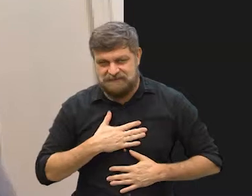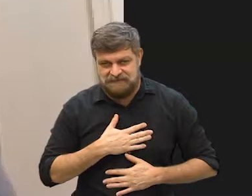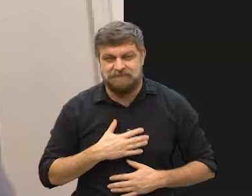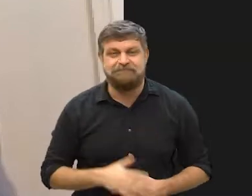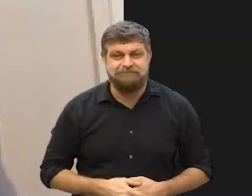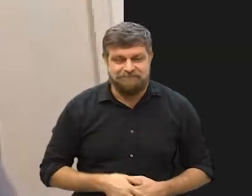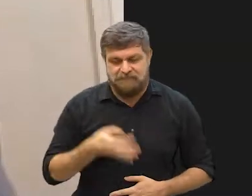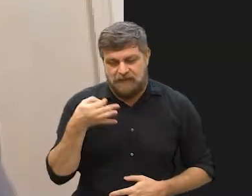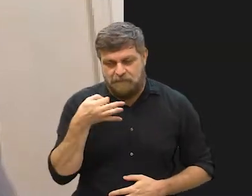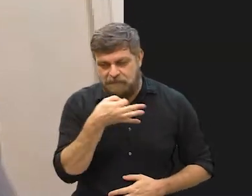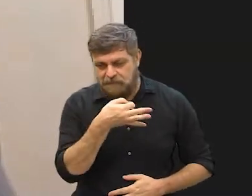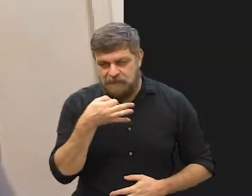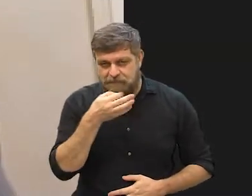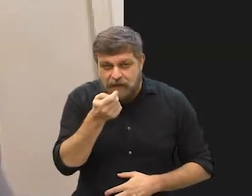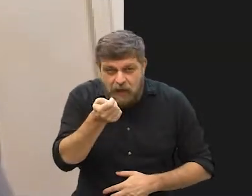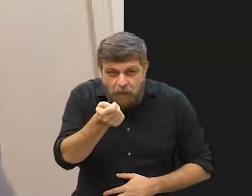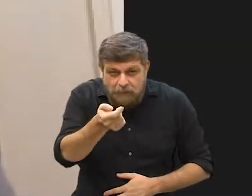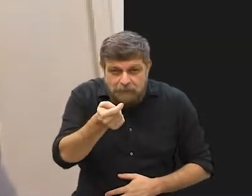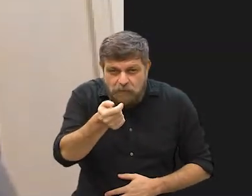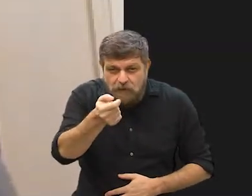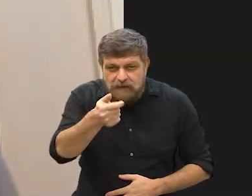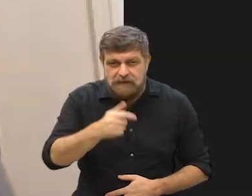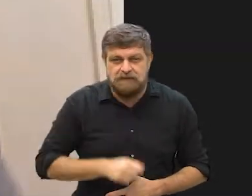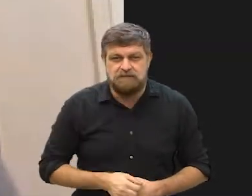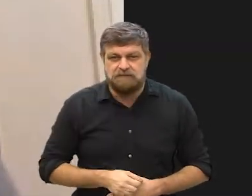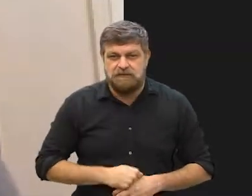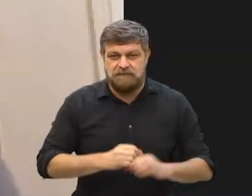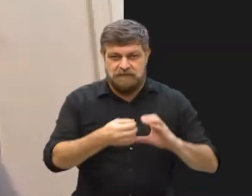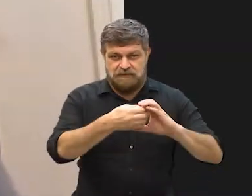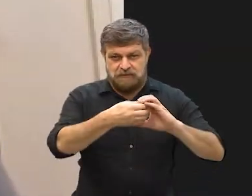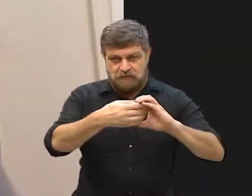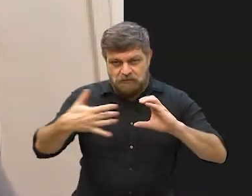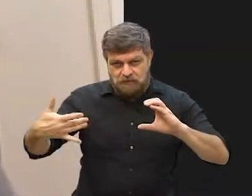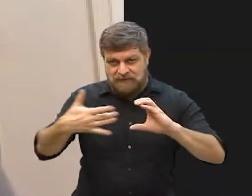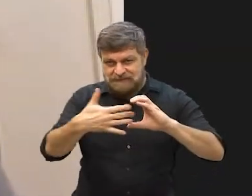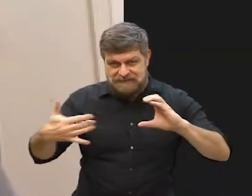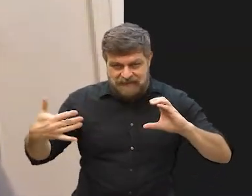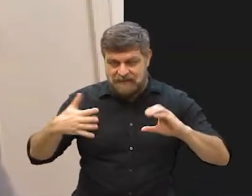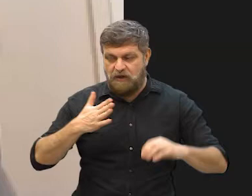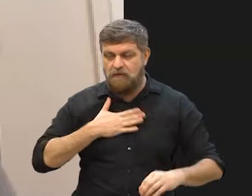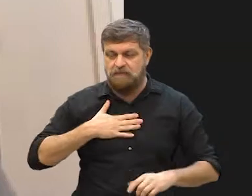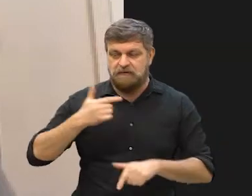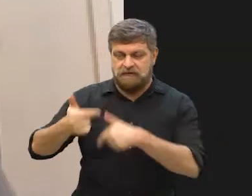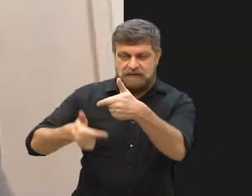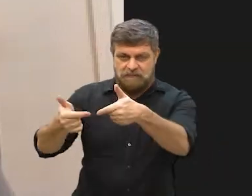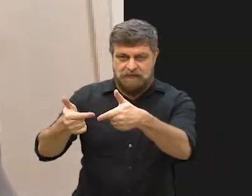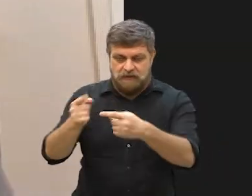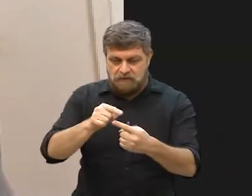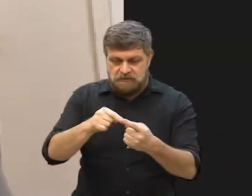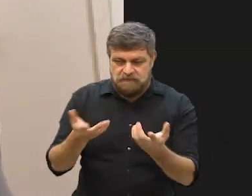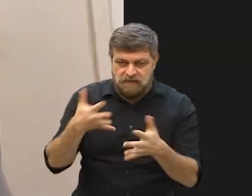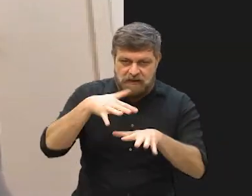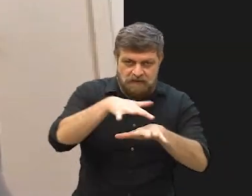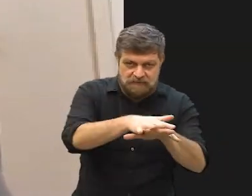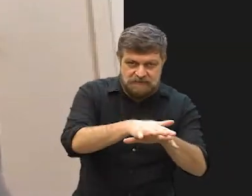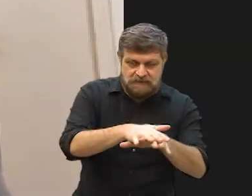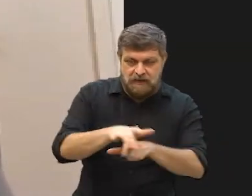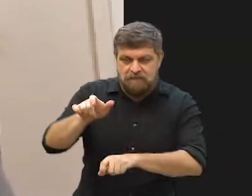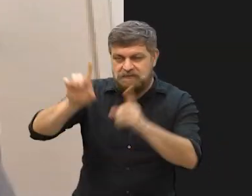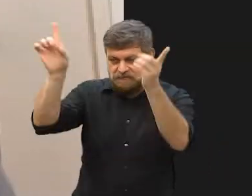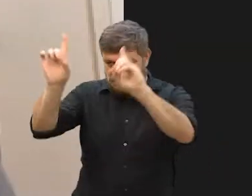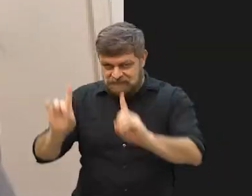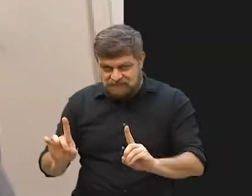estar falando com vocês um pouquinho aí sobre as doenças raras, sobre o nosso trabalho aqui de inclusão, tanto das pessoas com